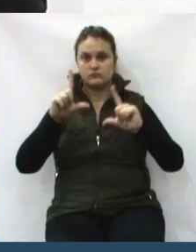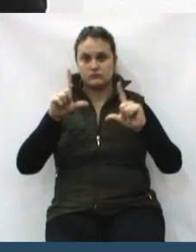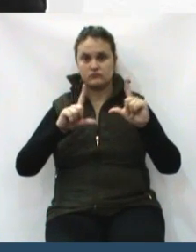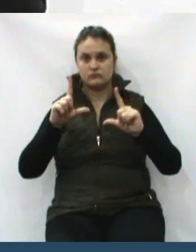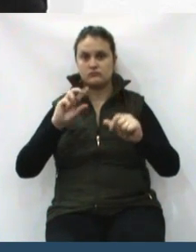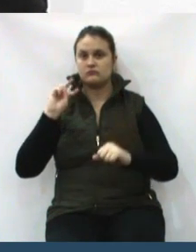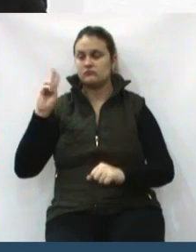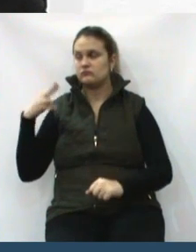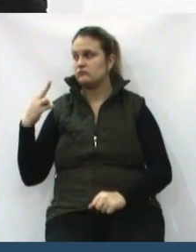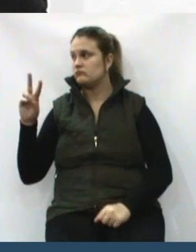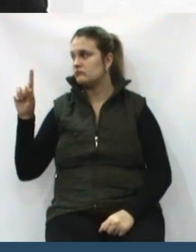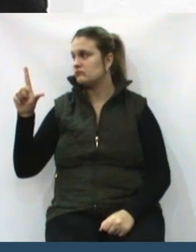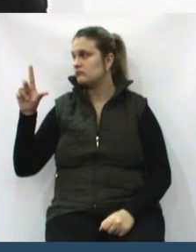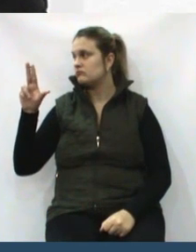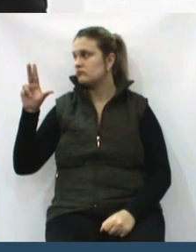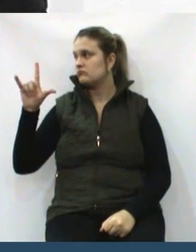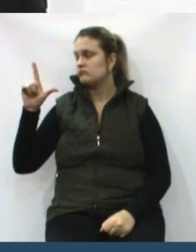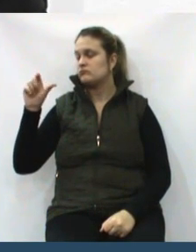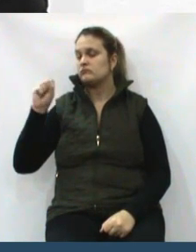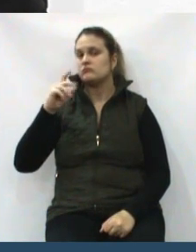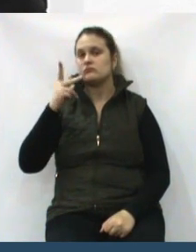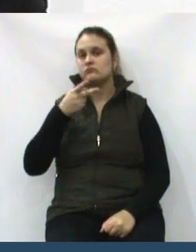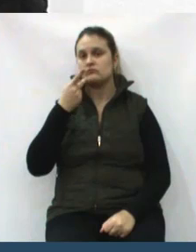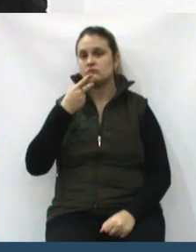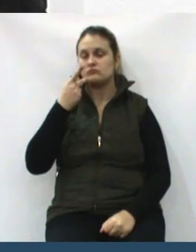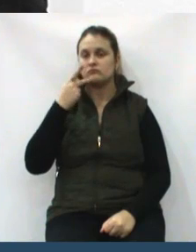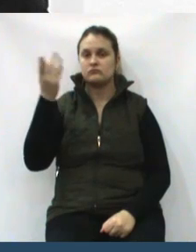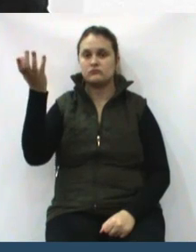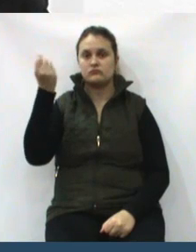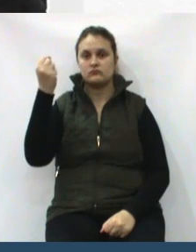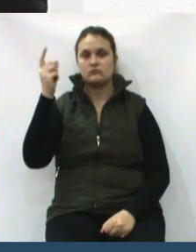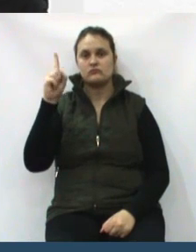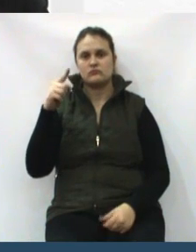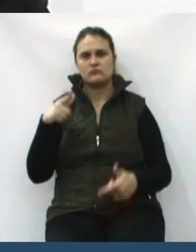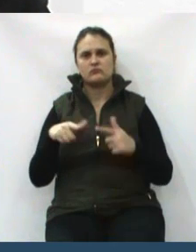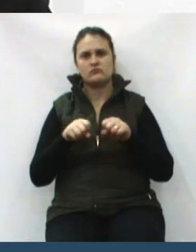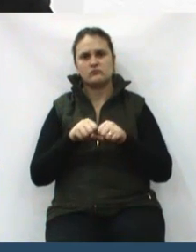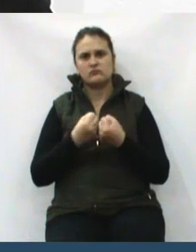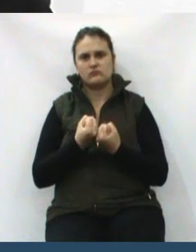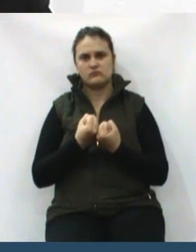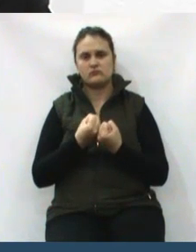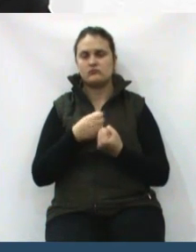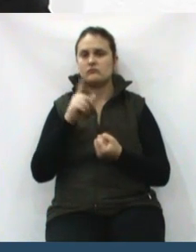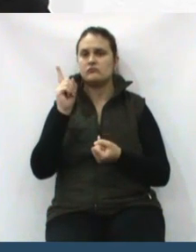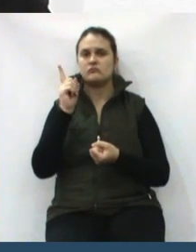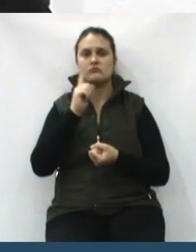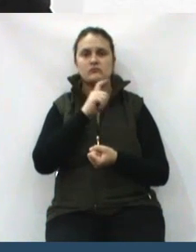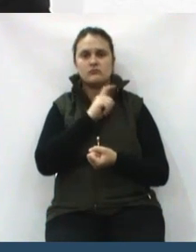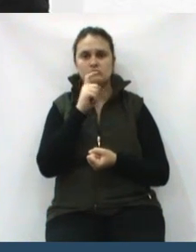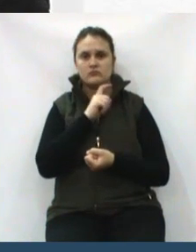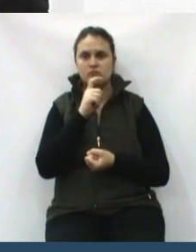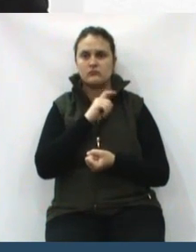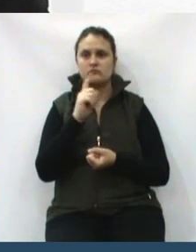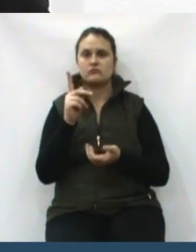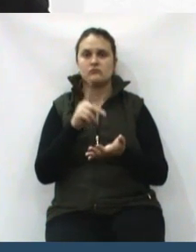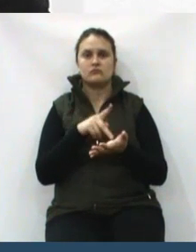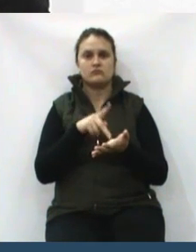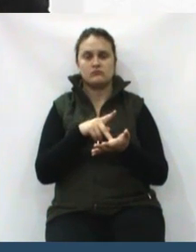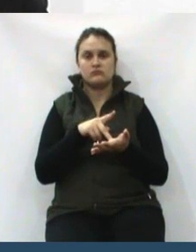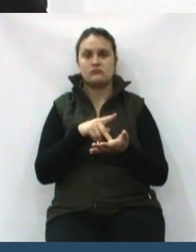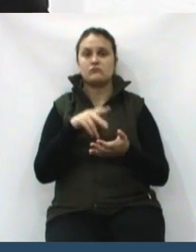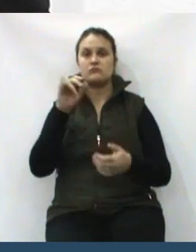vereador Wilson, muitas questões dizendo que a Previdência Social está falida. Isso é inverídico, isso não é verdade.